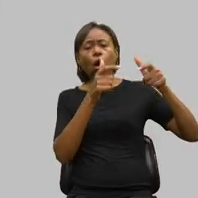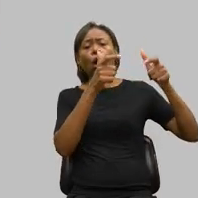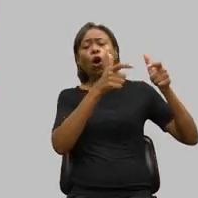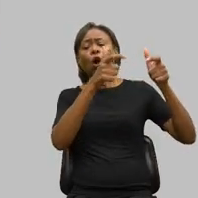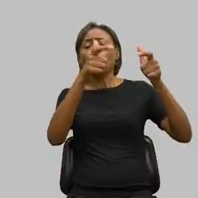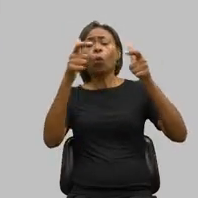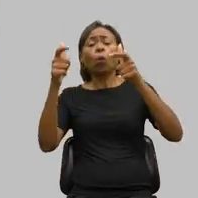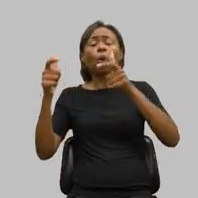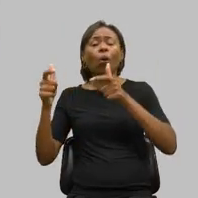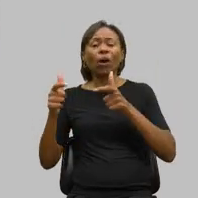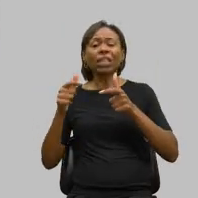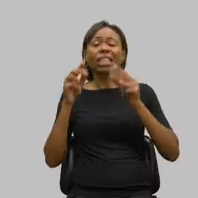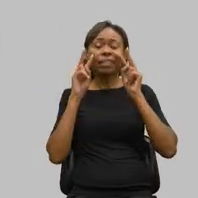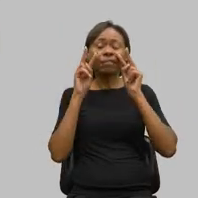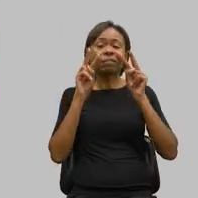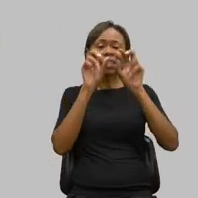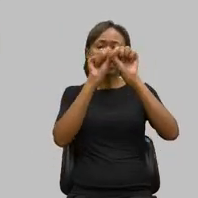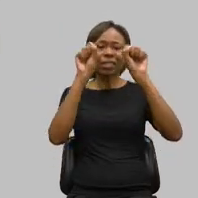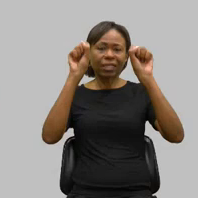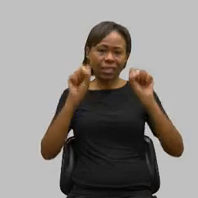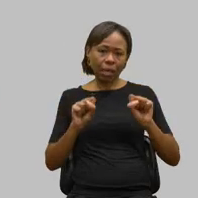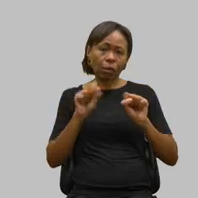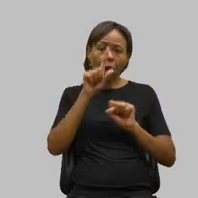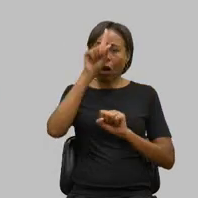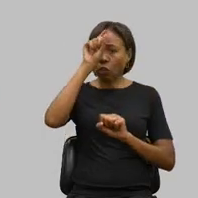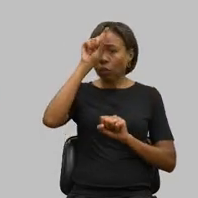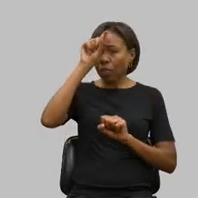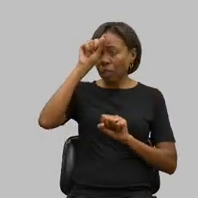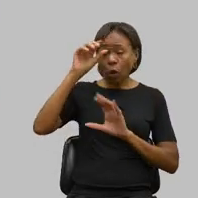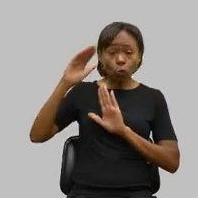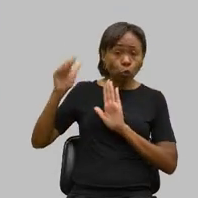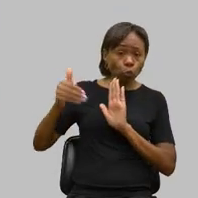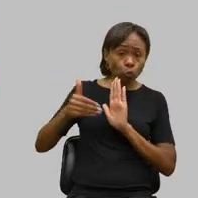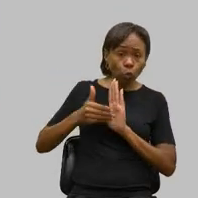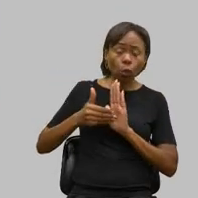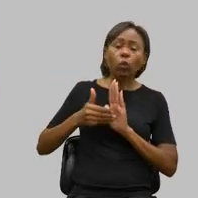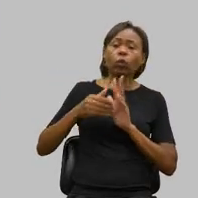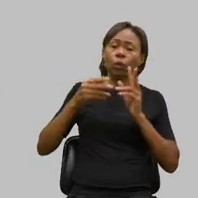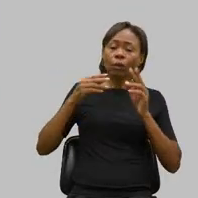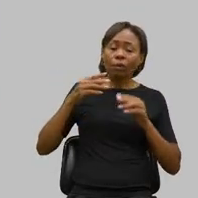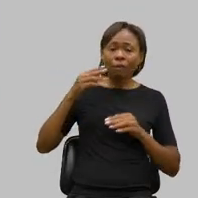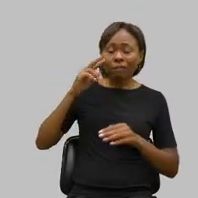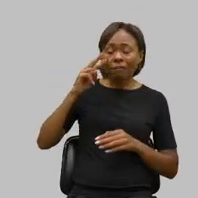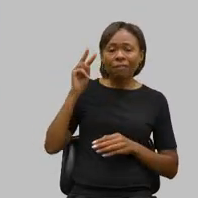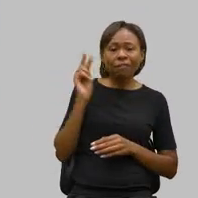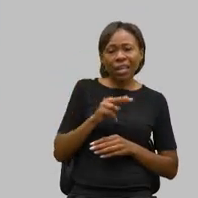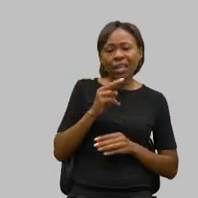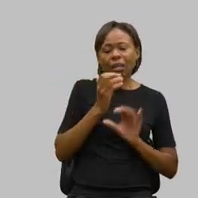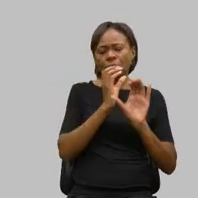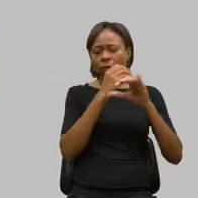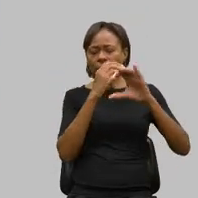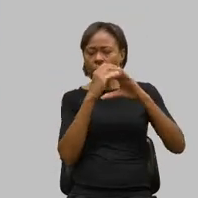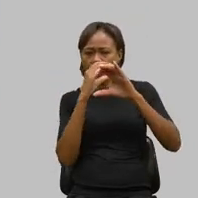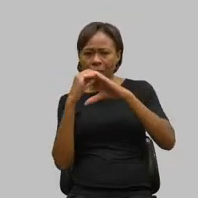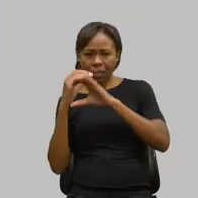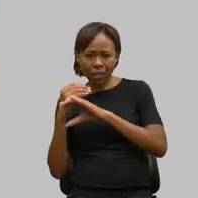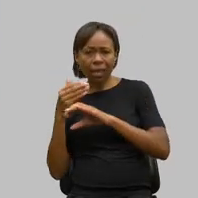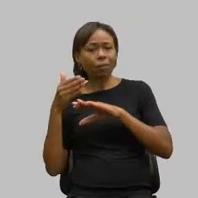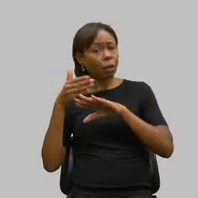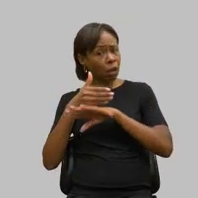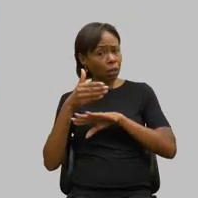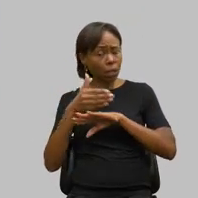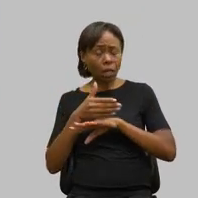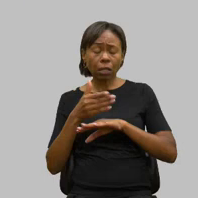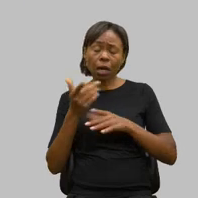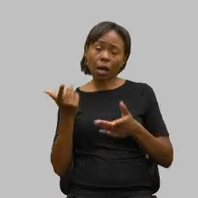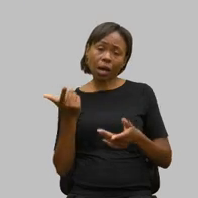atenção primária, e os hospitais, por exemplo, terem acesso a todos os seus exames, isso vai diminuir, vai aumentar a eficiência, diminuir o